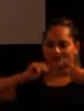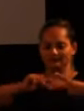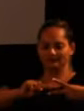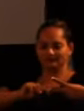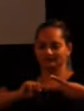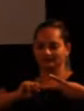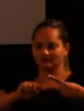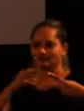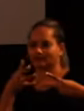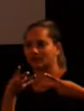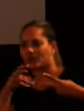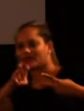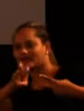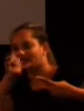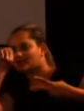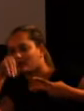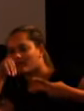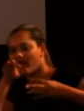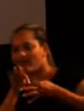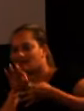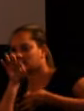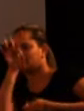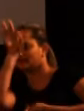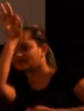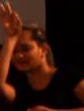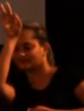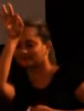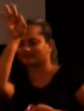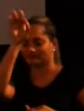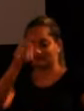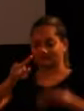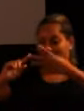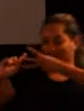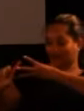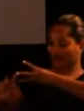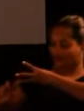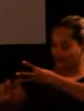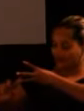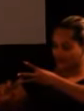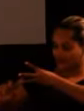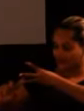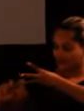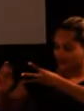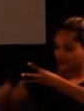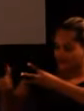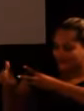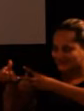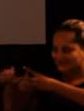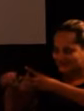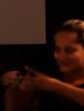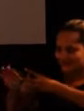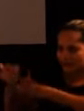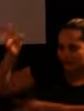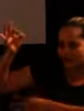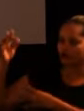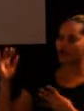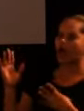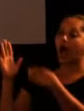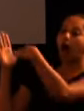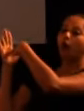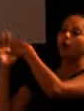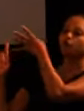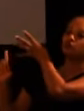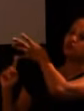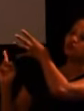pode 45 metros, onde está aquele ali na ponta. Na terceira faixa pode 60 metros até o limite, na última